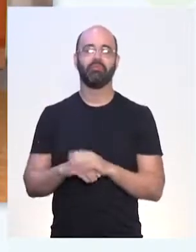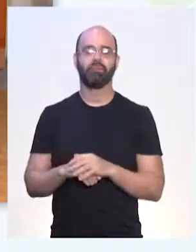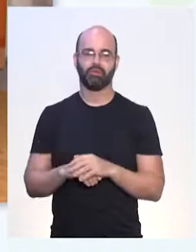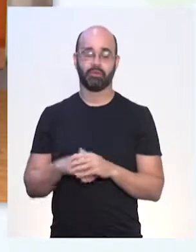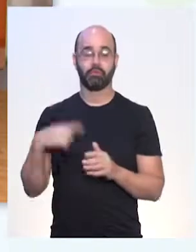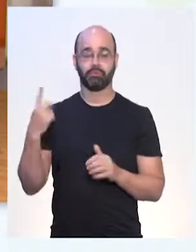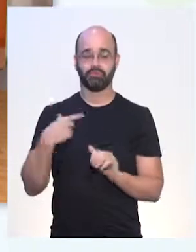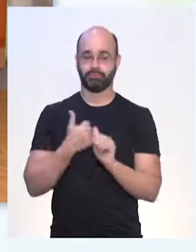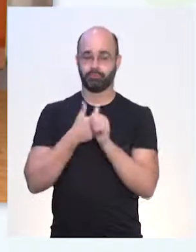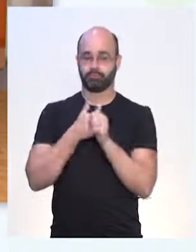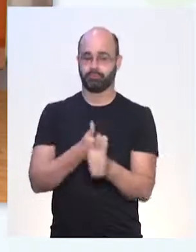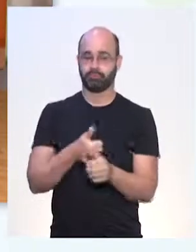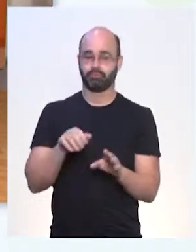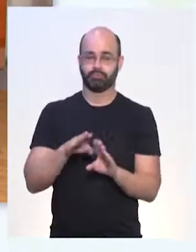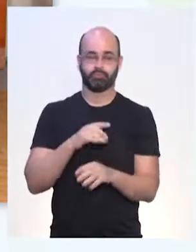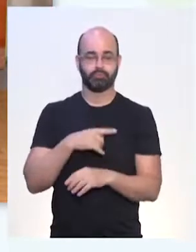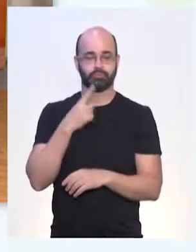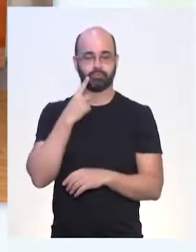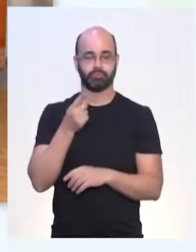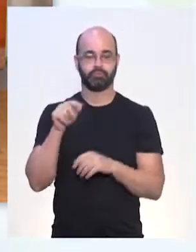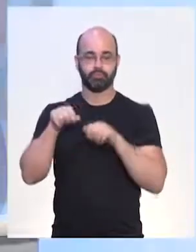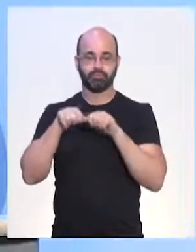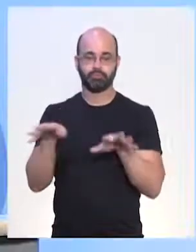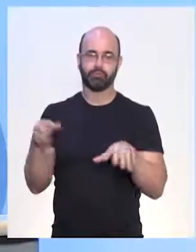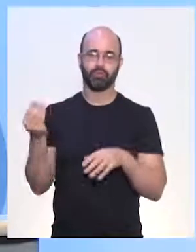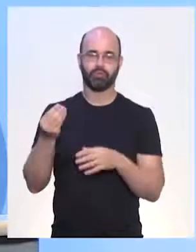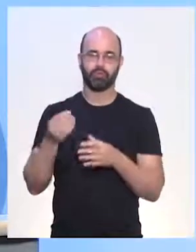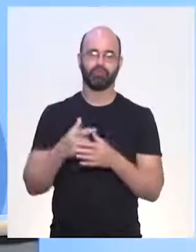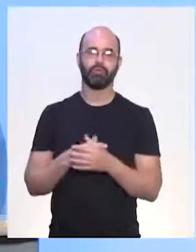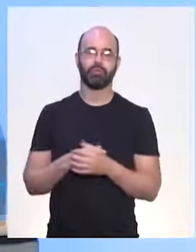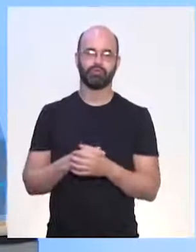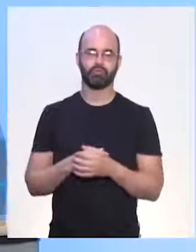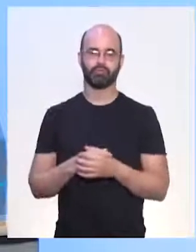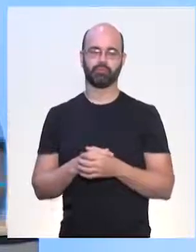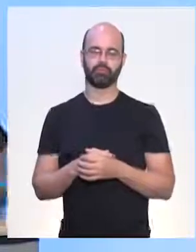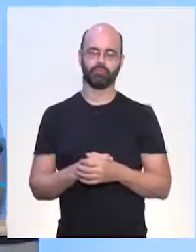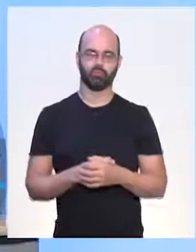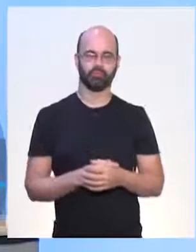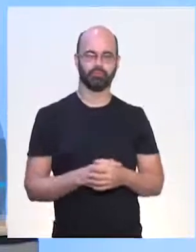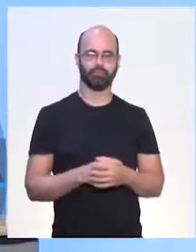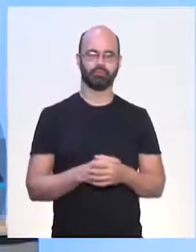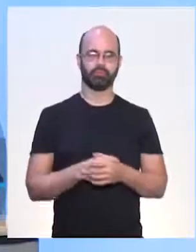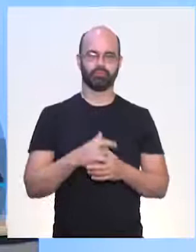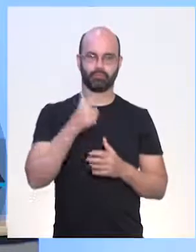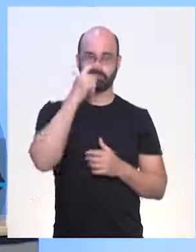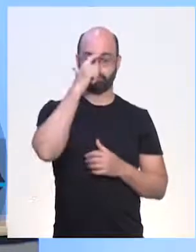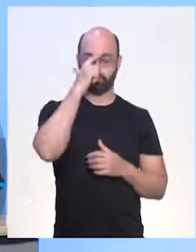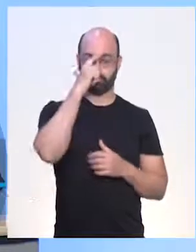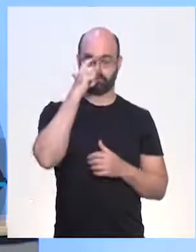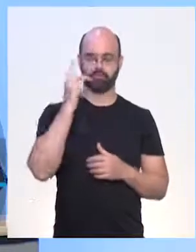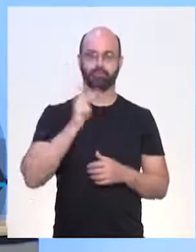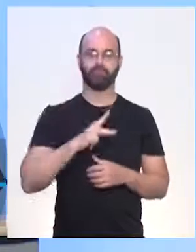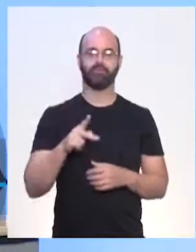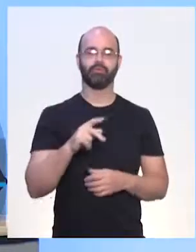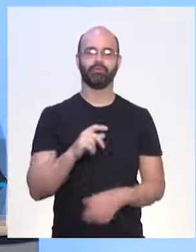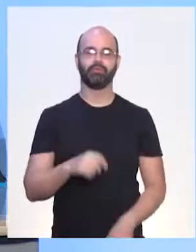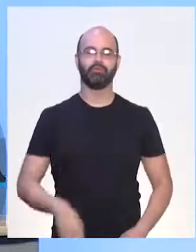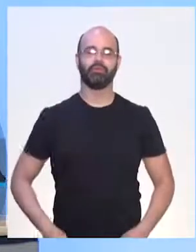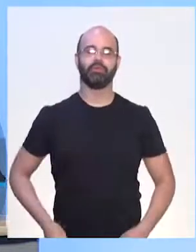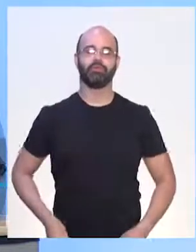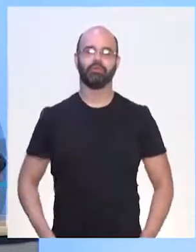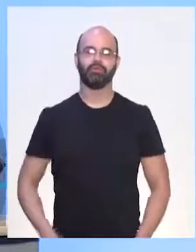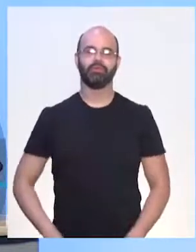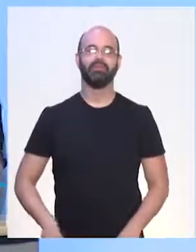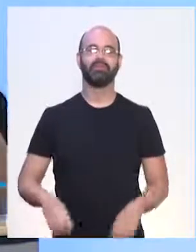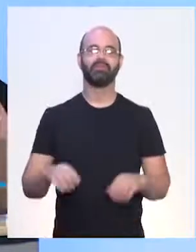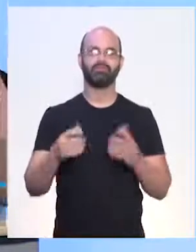os desdobramentos dessa explosão. Então, vamos lá. A Pro Solange colocou, esse vídeo já deu,